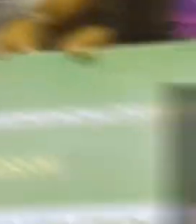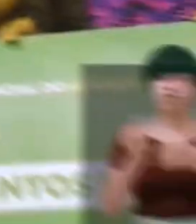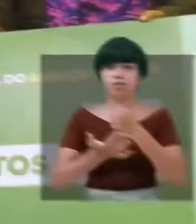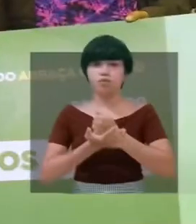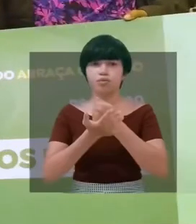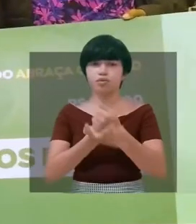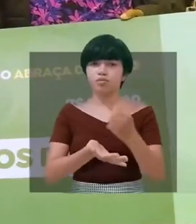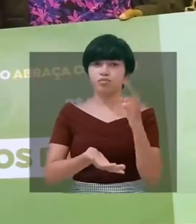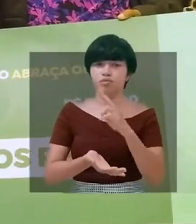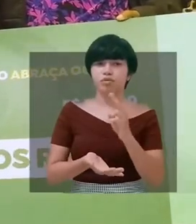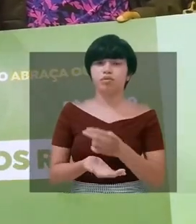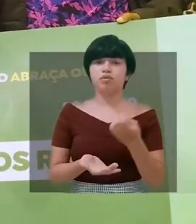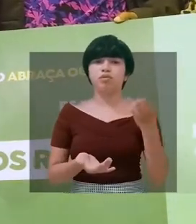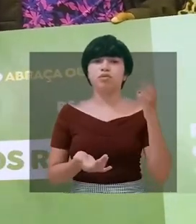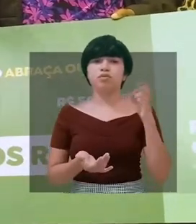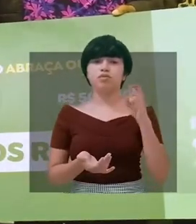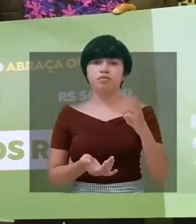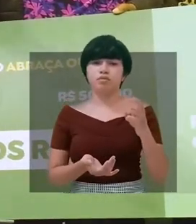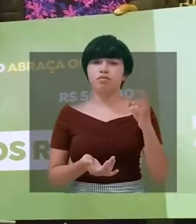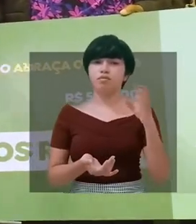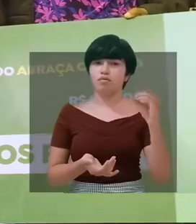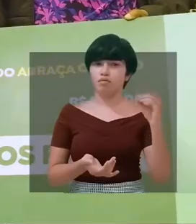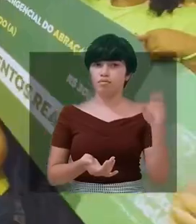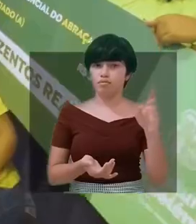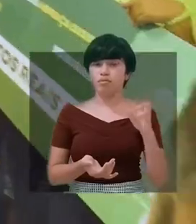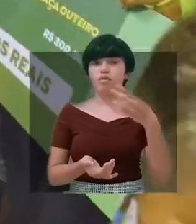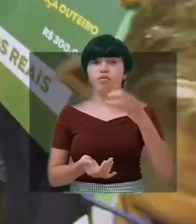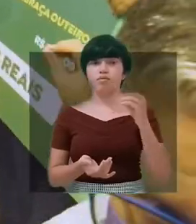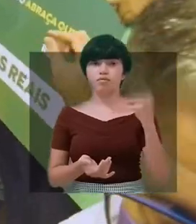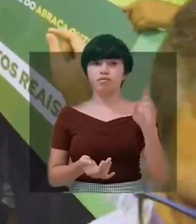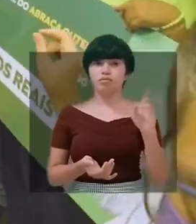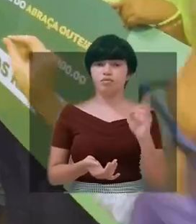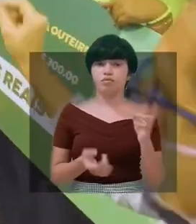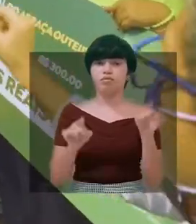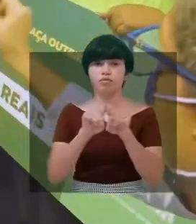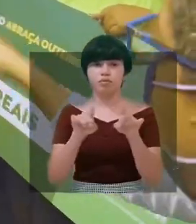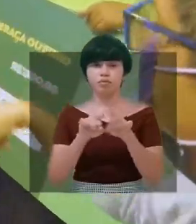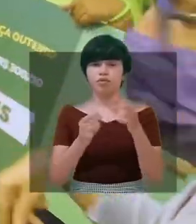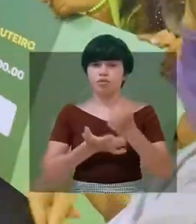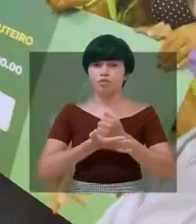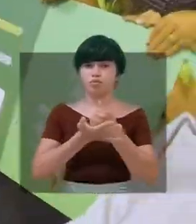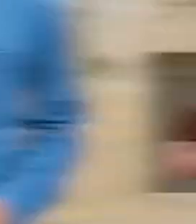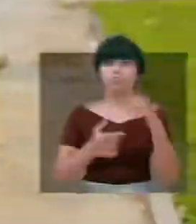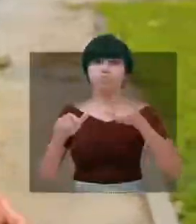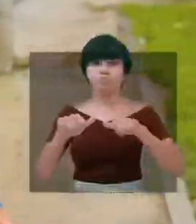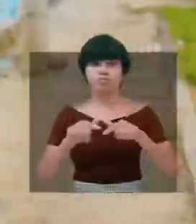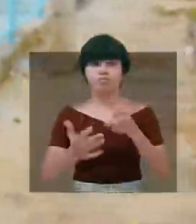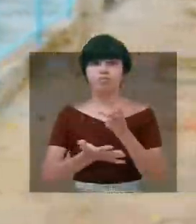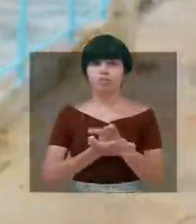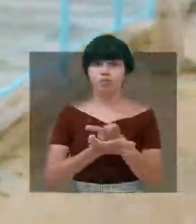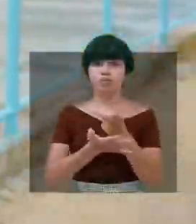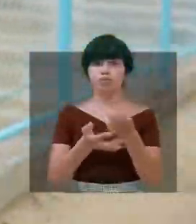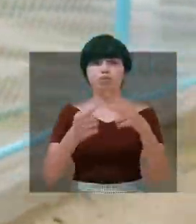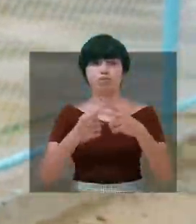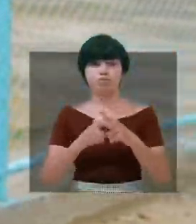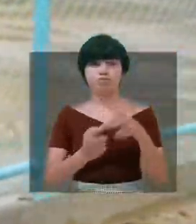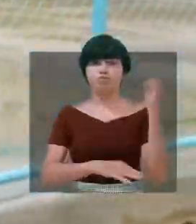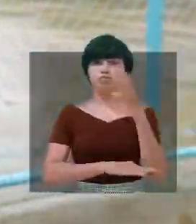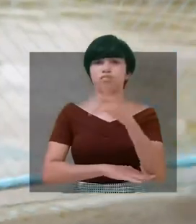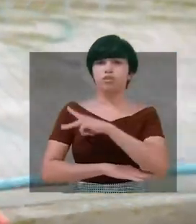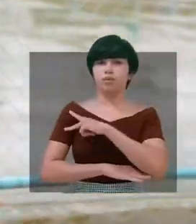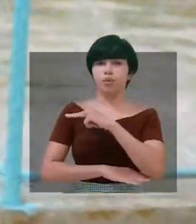garantindo auxílio emergencial de R$500 para barraqueiros e de R$300 para ajudantes e ambulantes. O trabalho continua com a manutenção